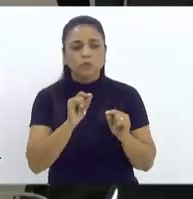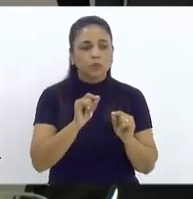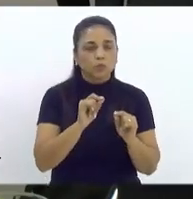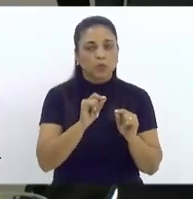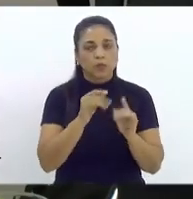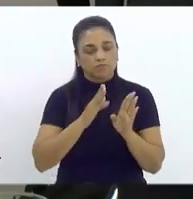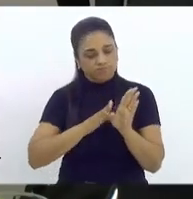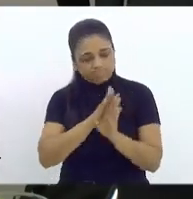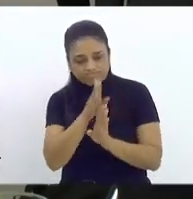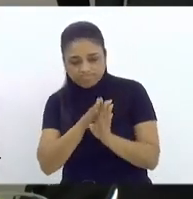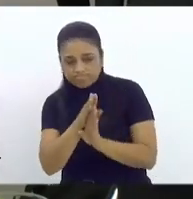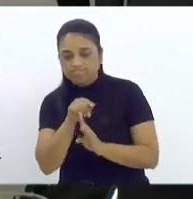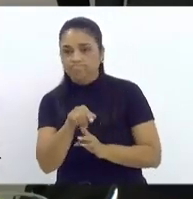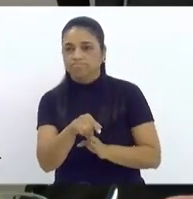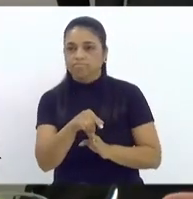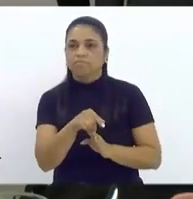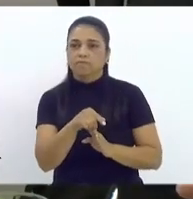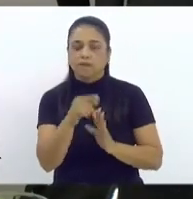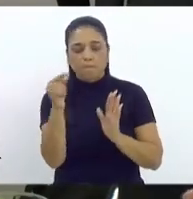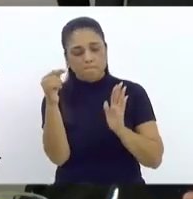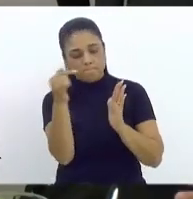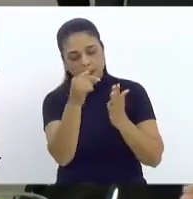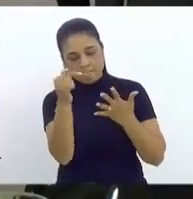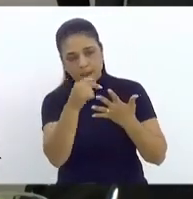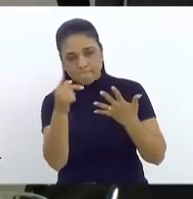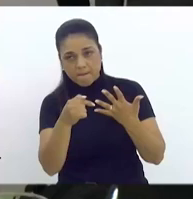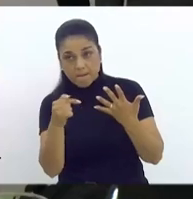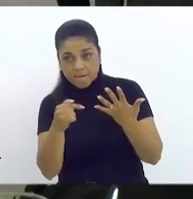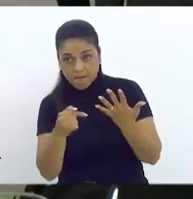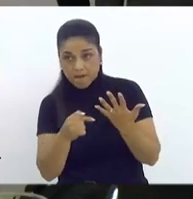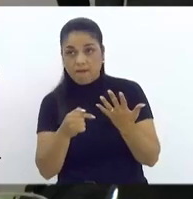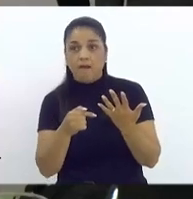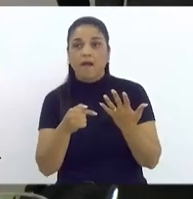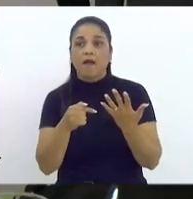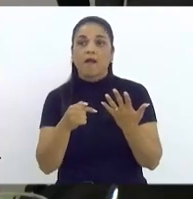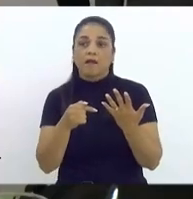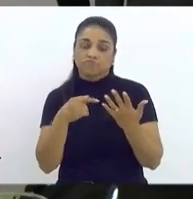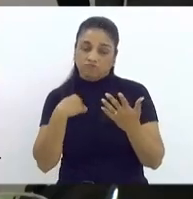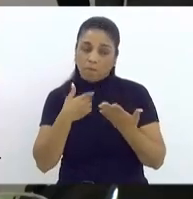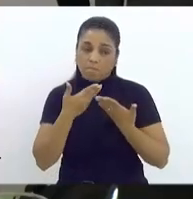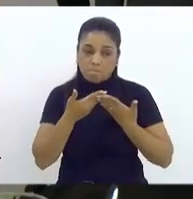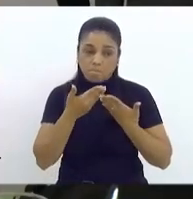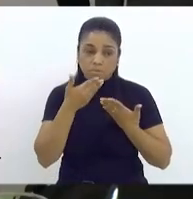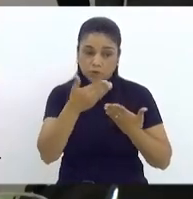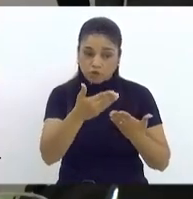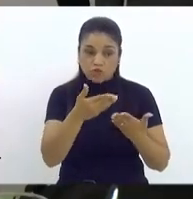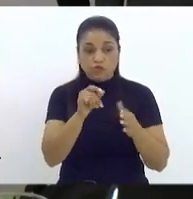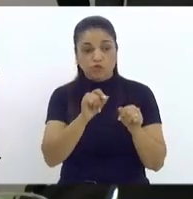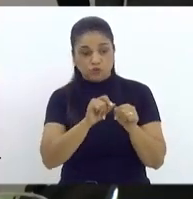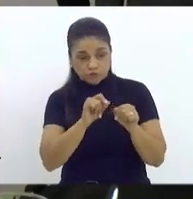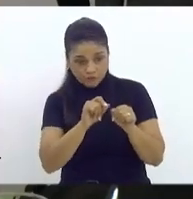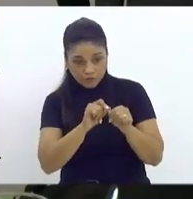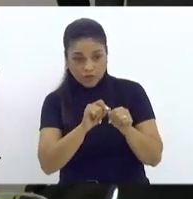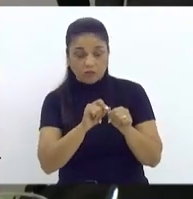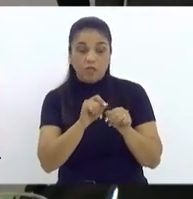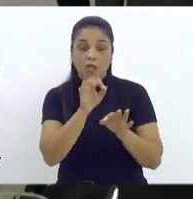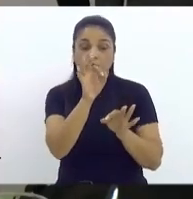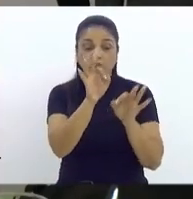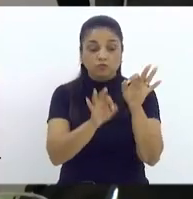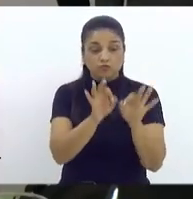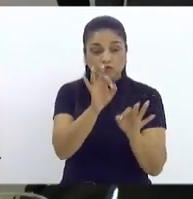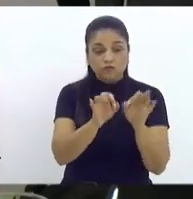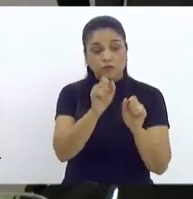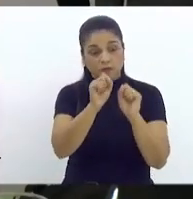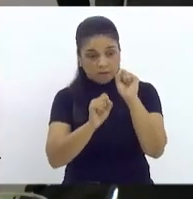seguimento. Né, de questões de que... porque são feitos requerimentos e a empresa justifica. Por que